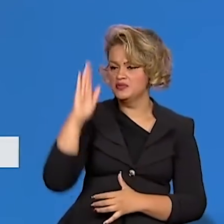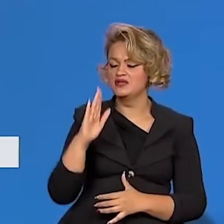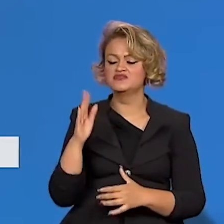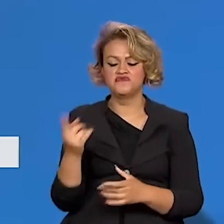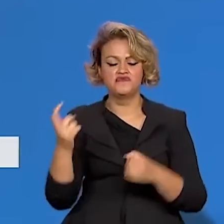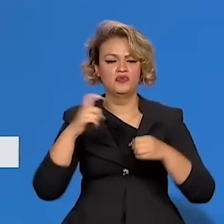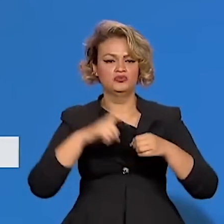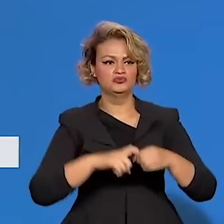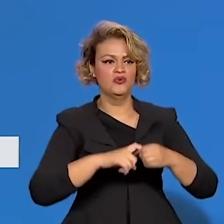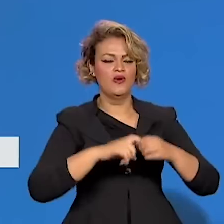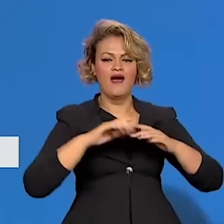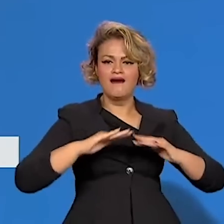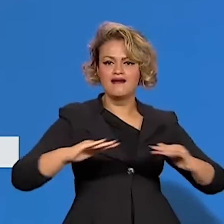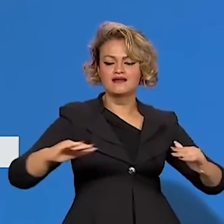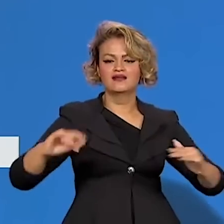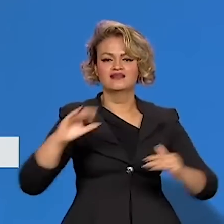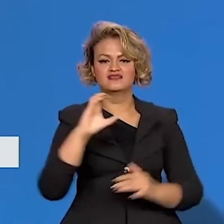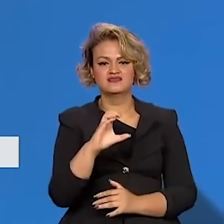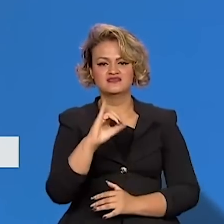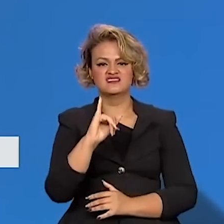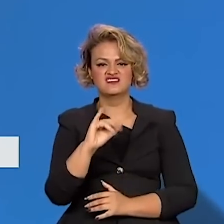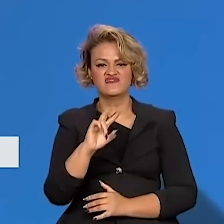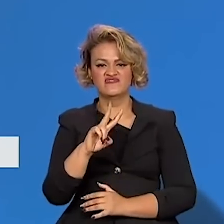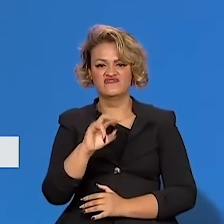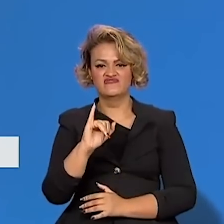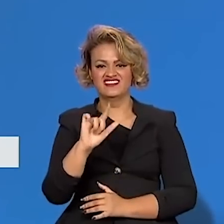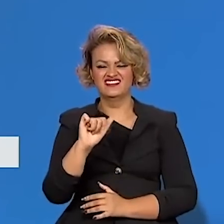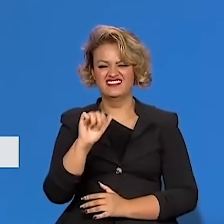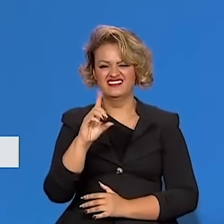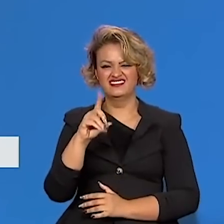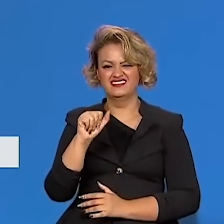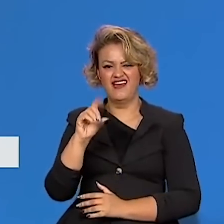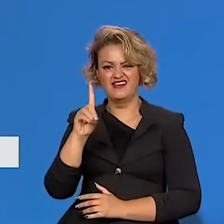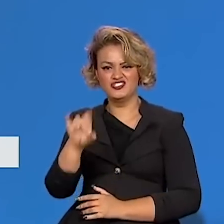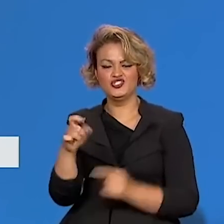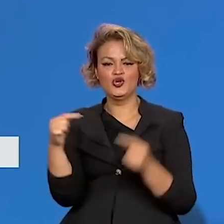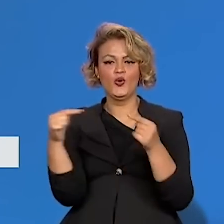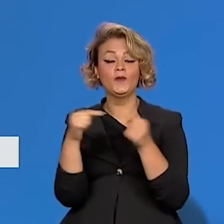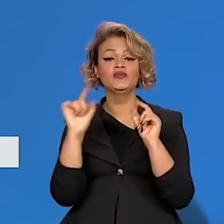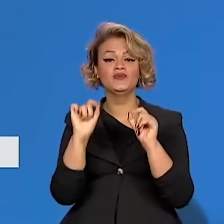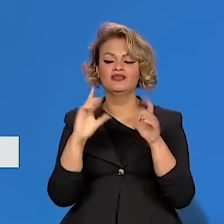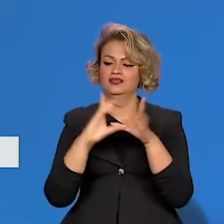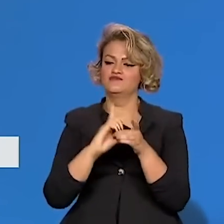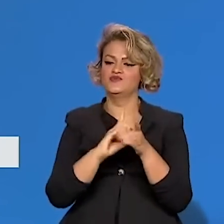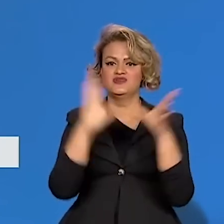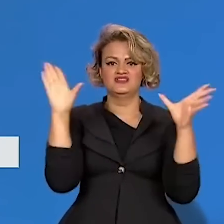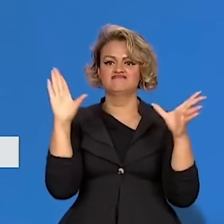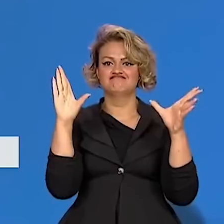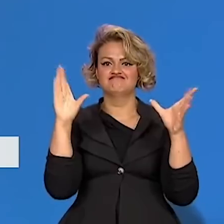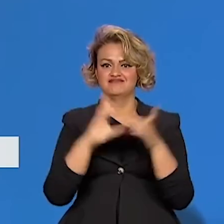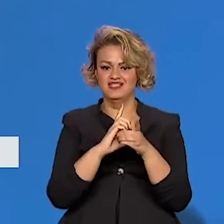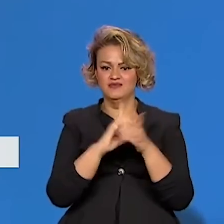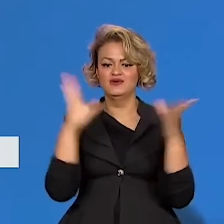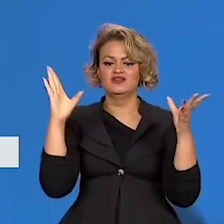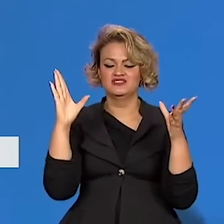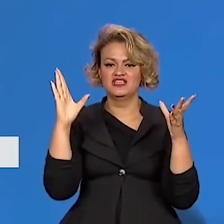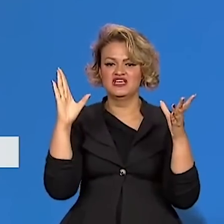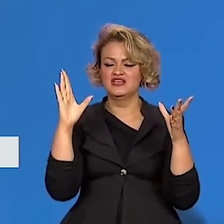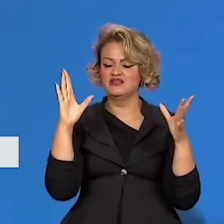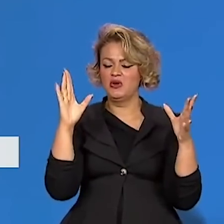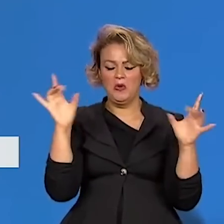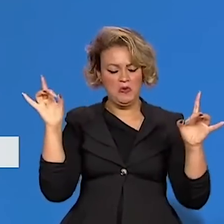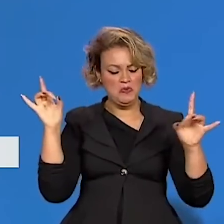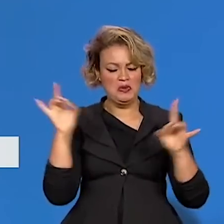civilidade Estamos fazendo democracia da forma mais plural que um país pode